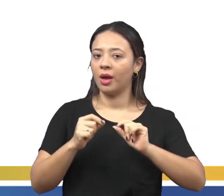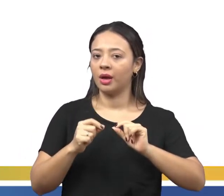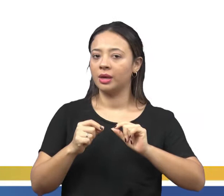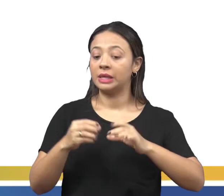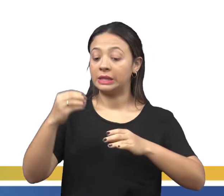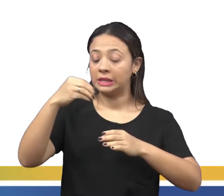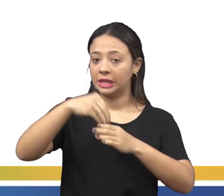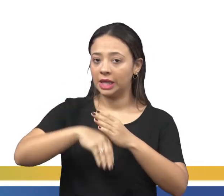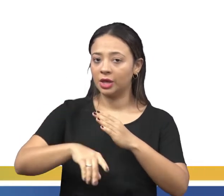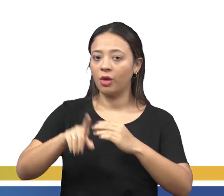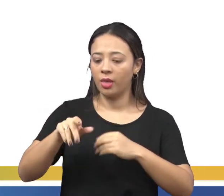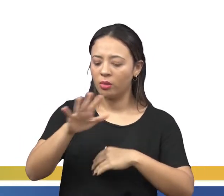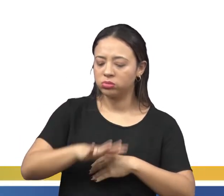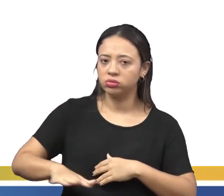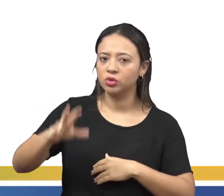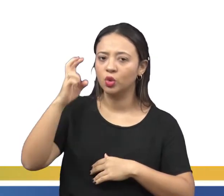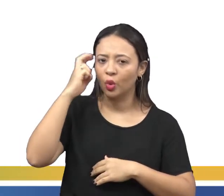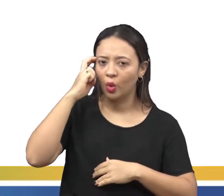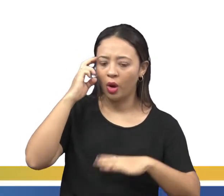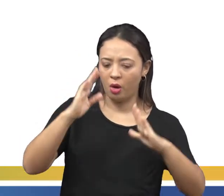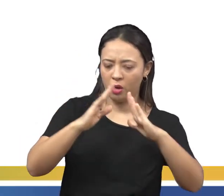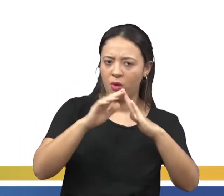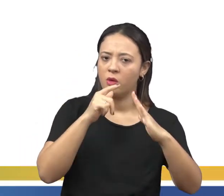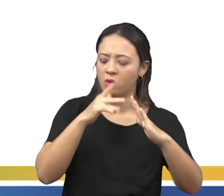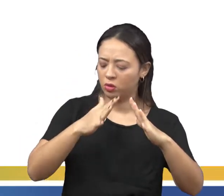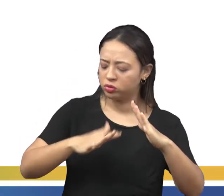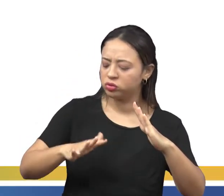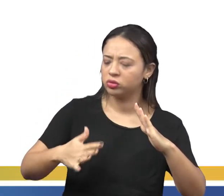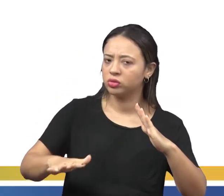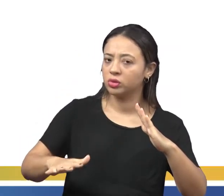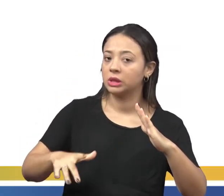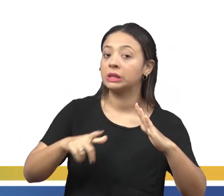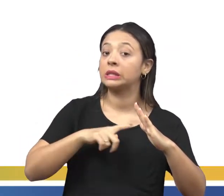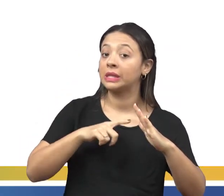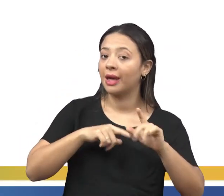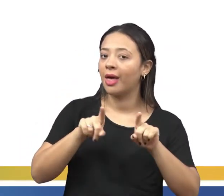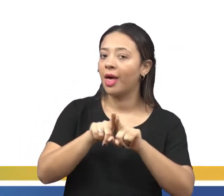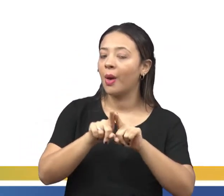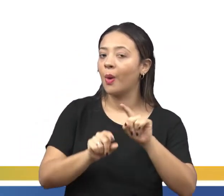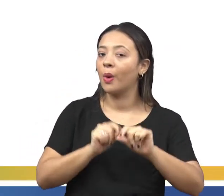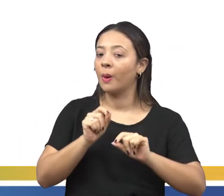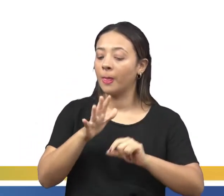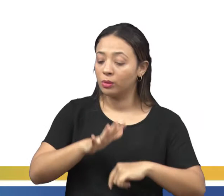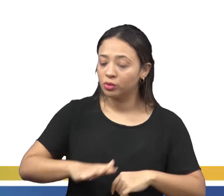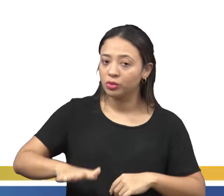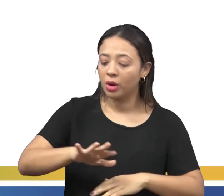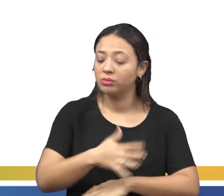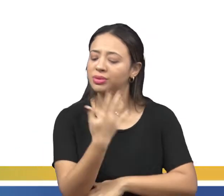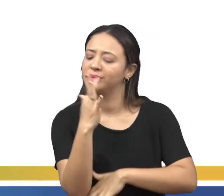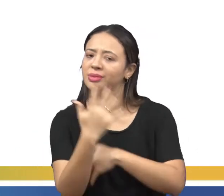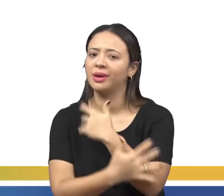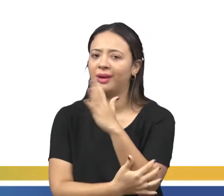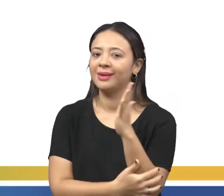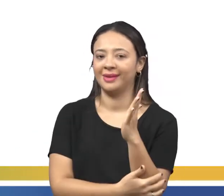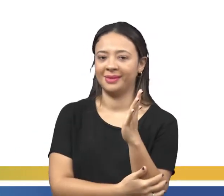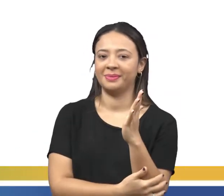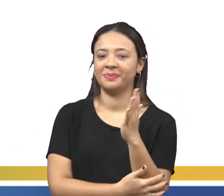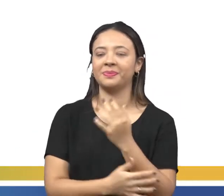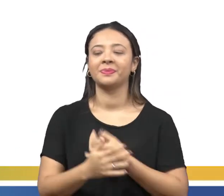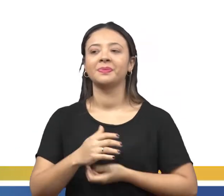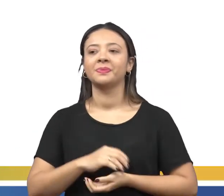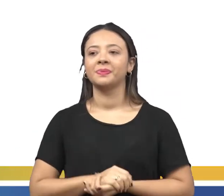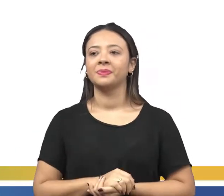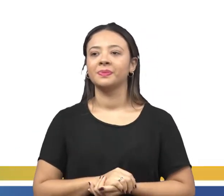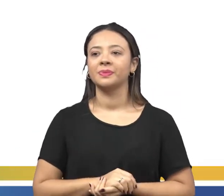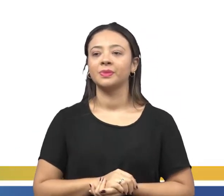dessa paisagem nós temos os elementos culturais e nós temos os elementos naturais. Falando de